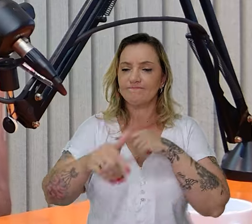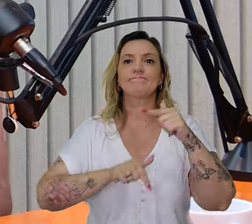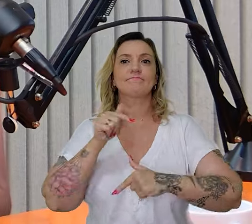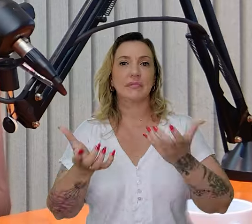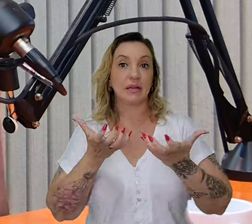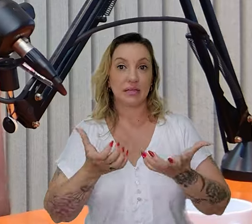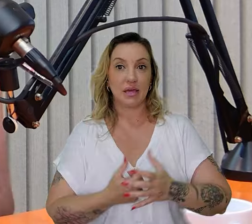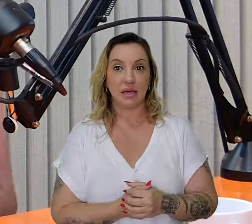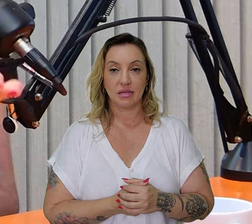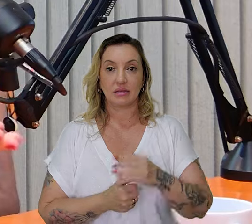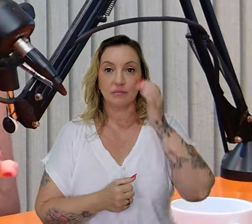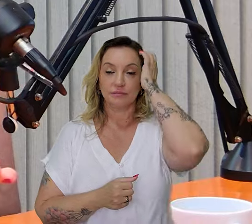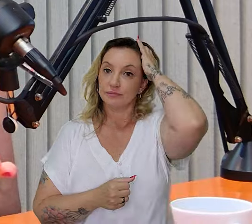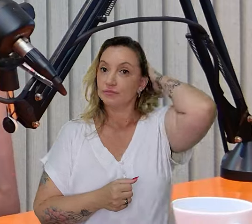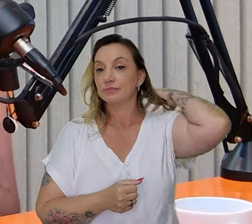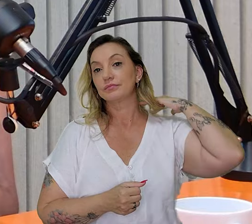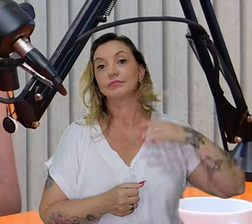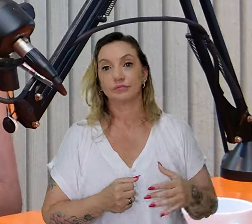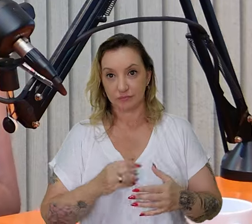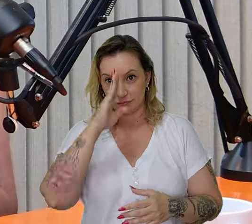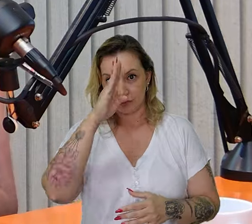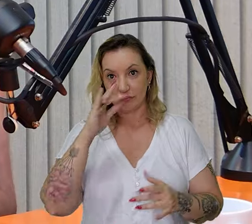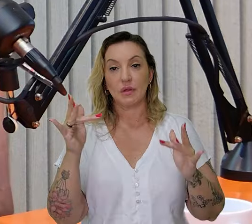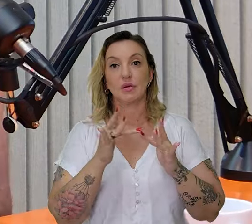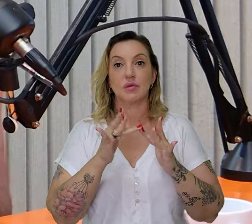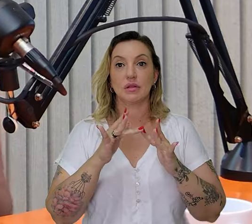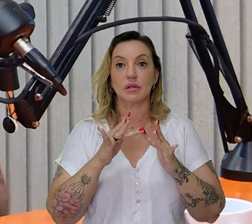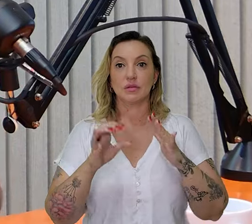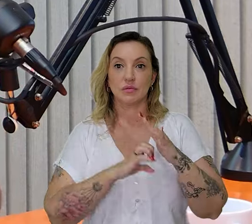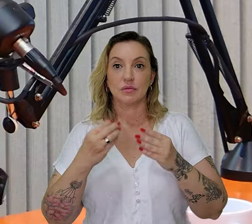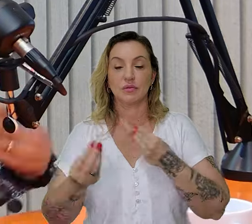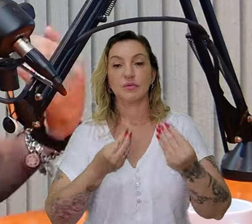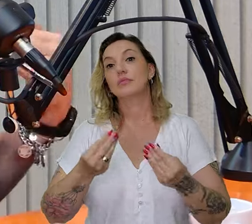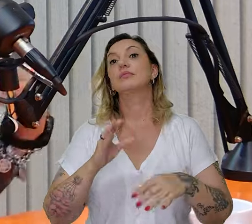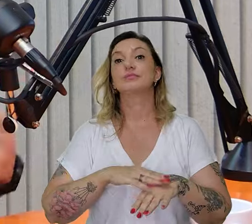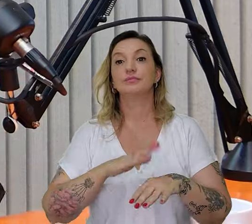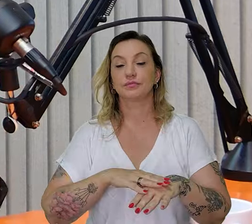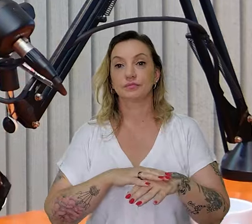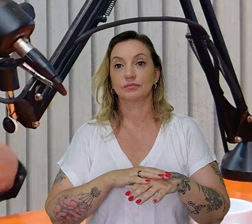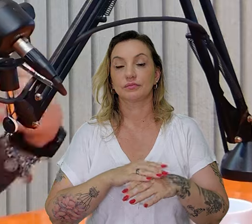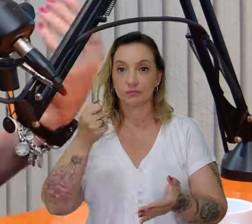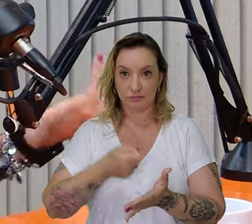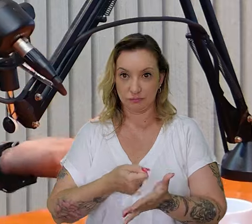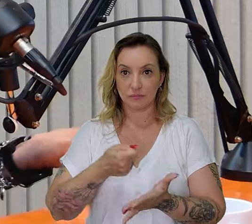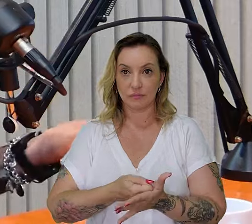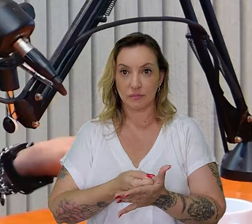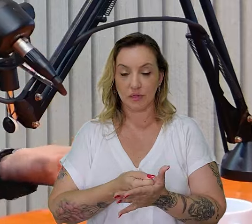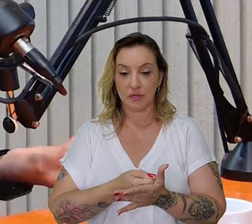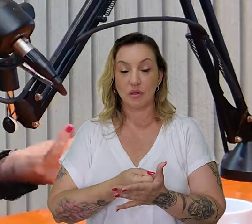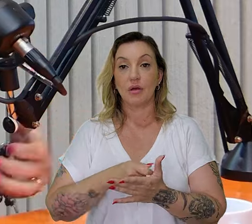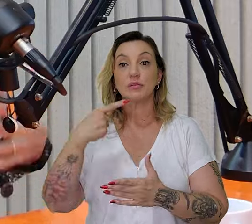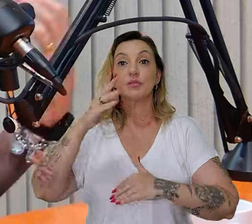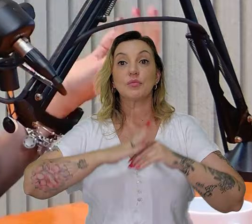então a gente prioriza esse contato com a indústria como é que você faz isso como é que você garante que os seus professores não vão ser aqueles